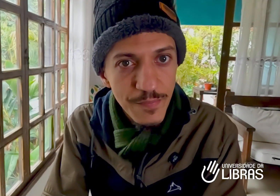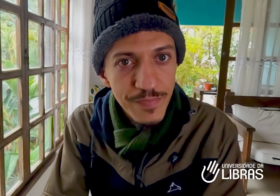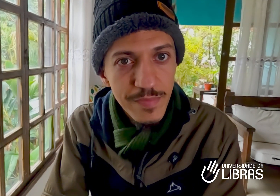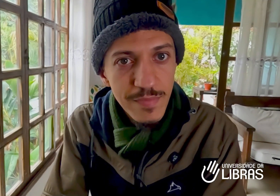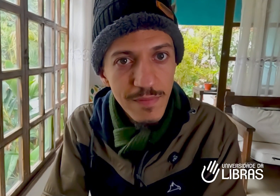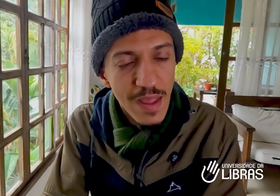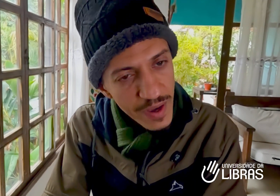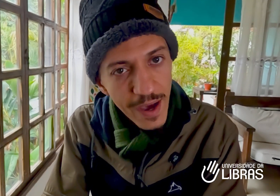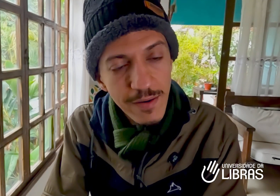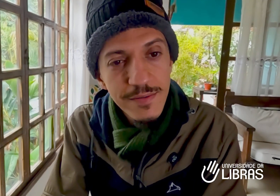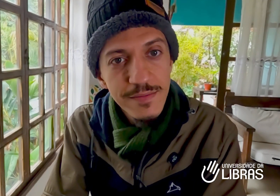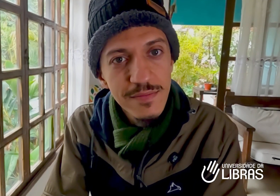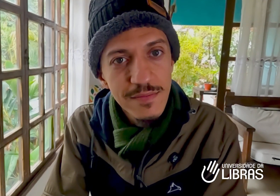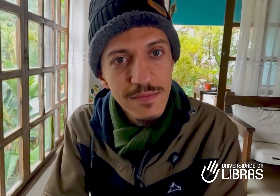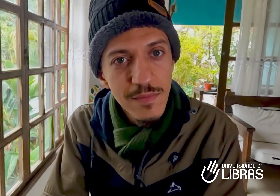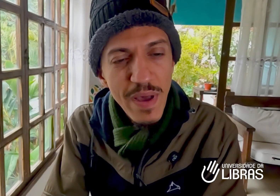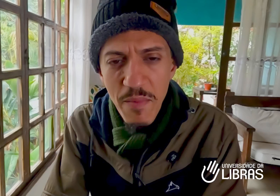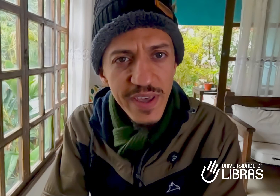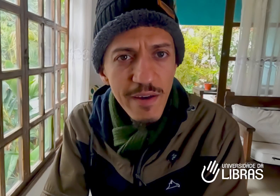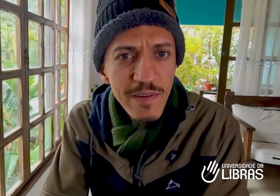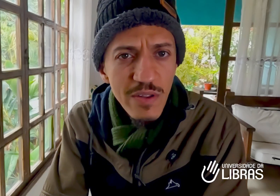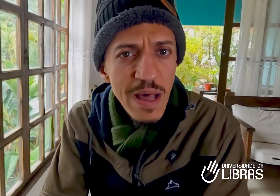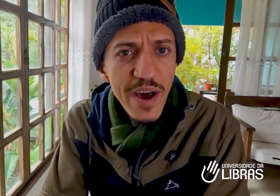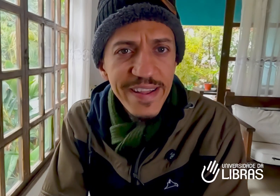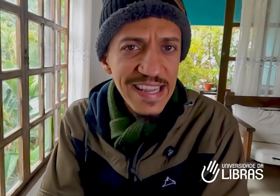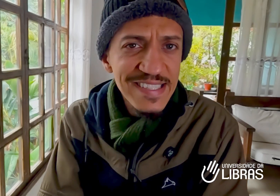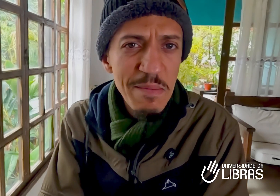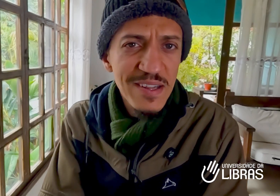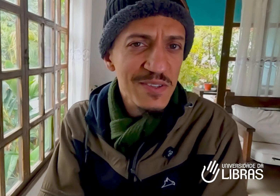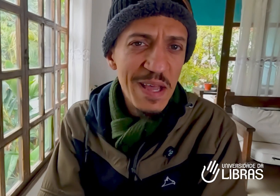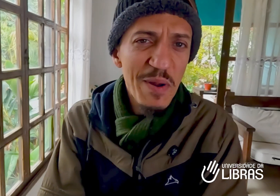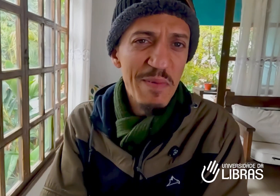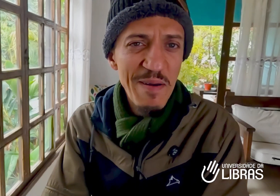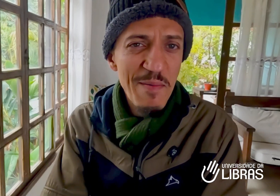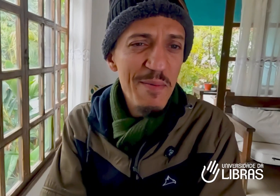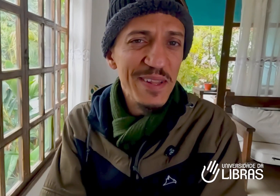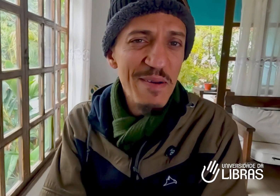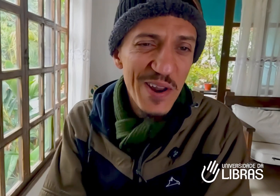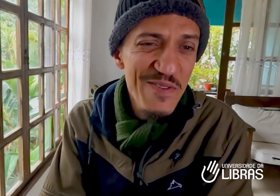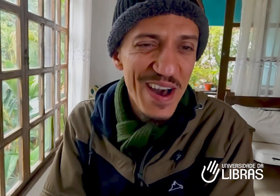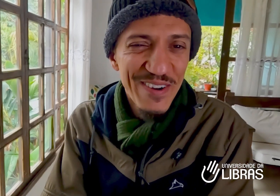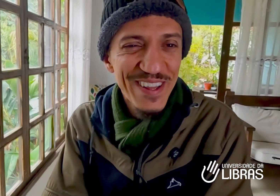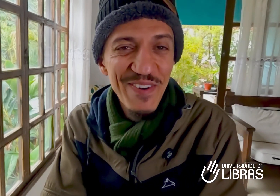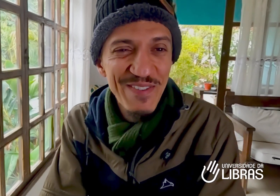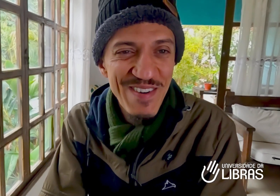semanas? Eu quero. Mesmo que eu demore 10 semanas, não tem problema. Mesmo que eu